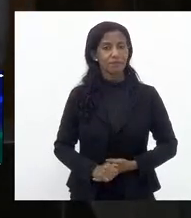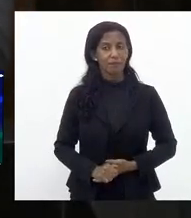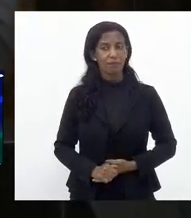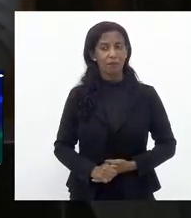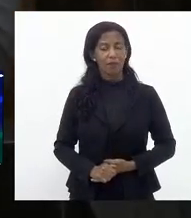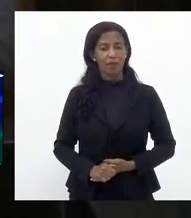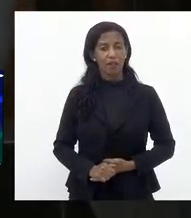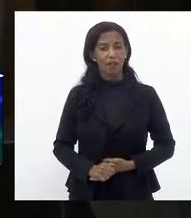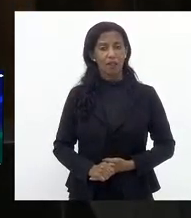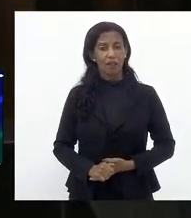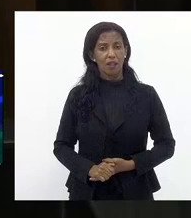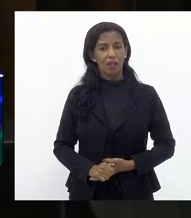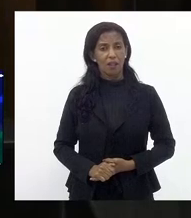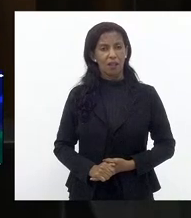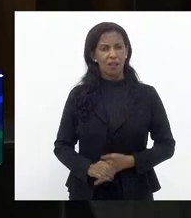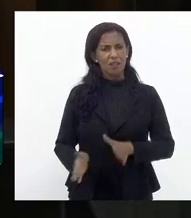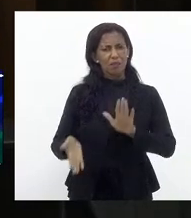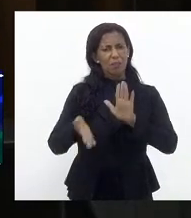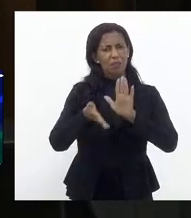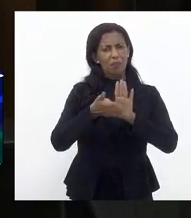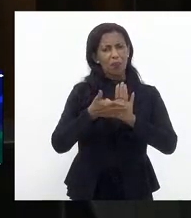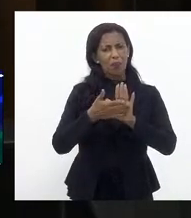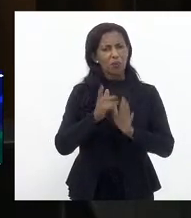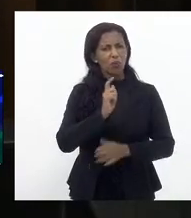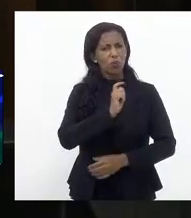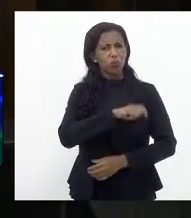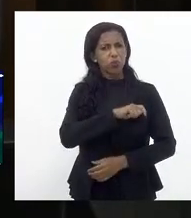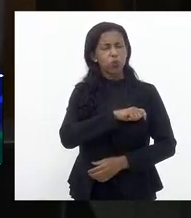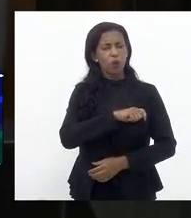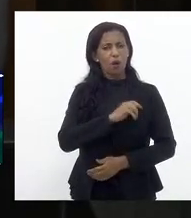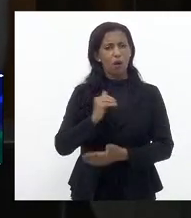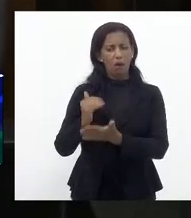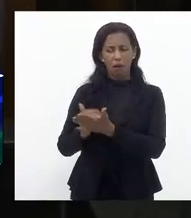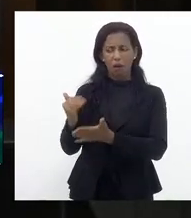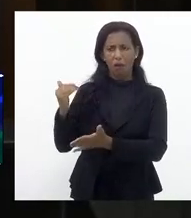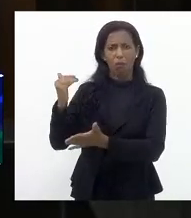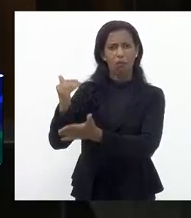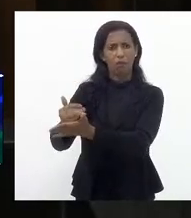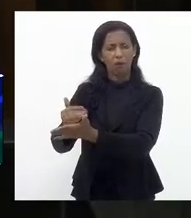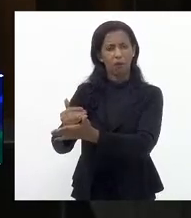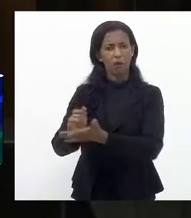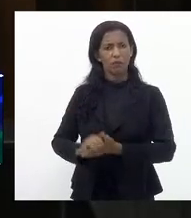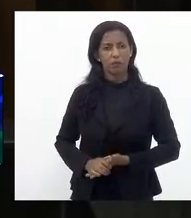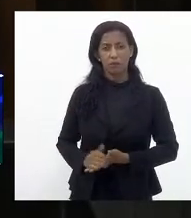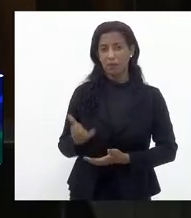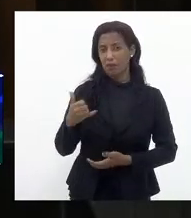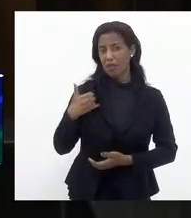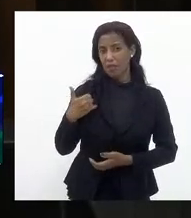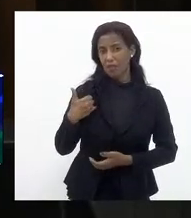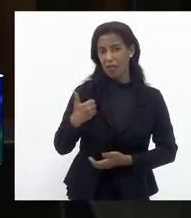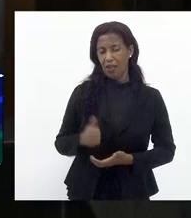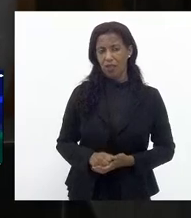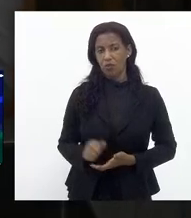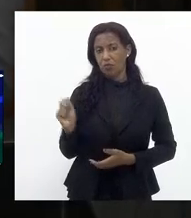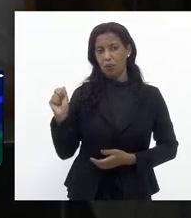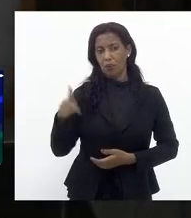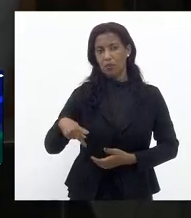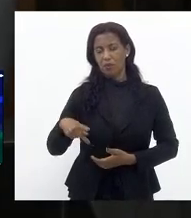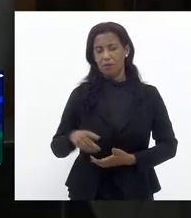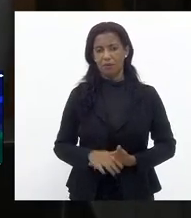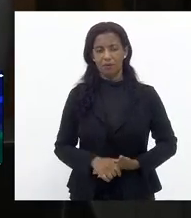esse pacote de maldade que inclui esse aumento da idade mínima para a